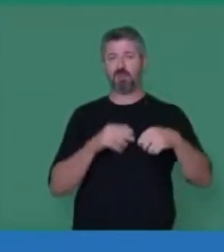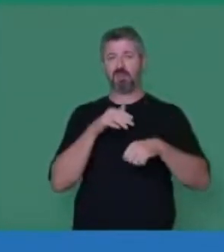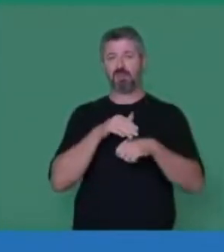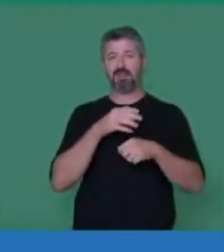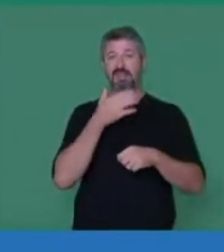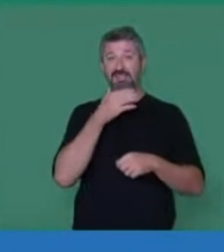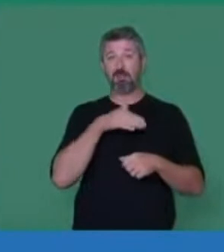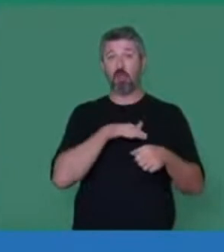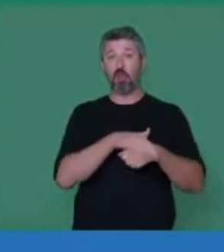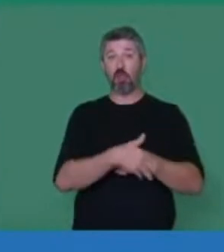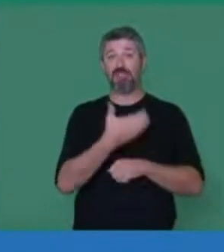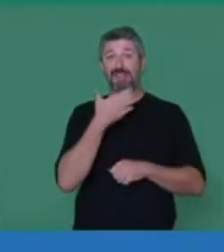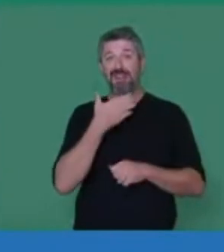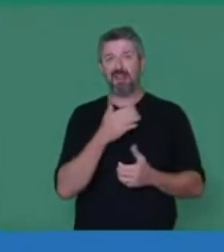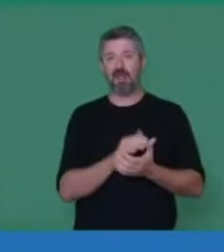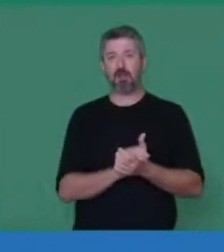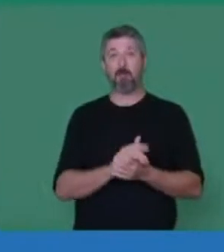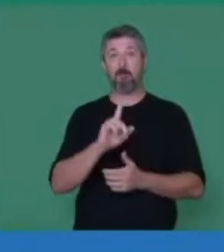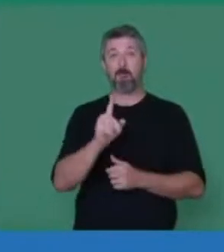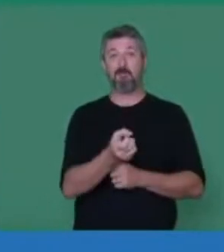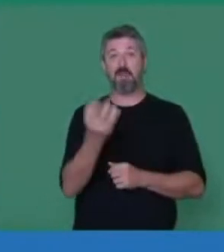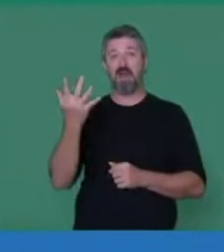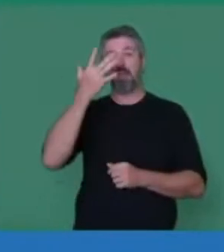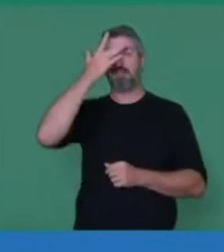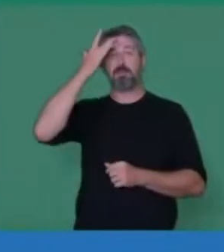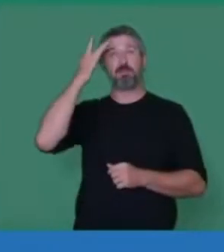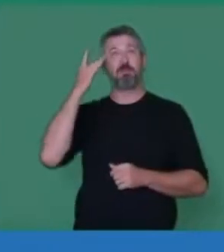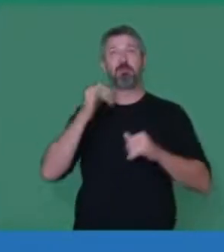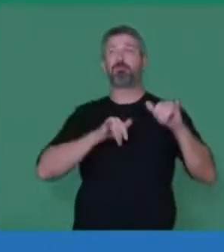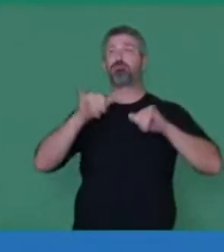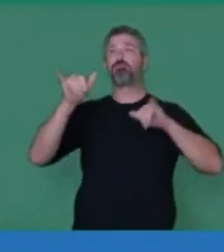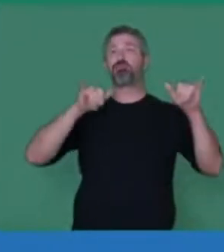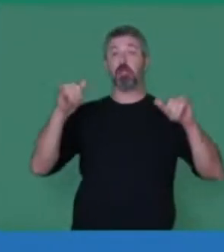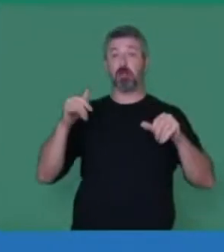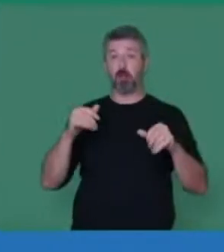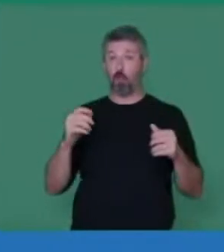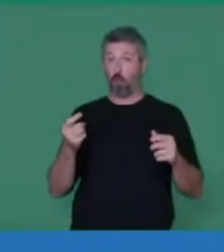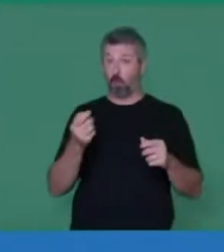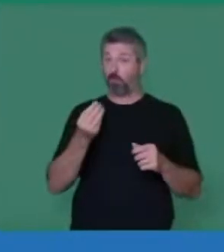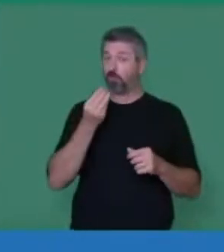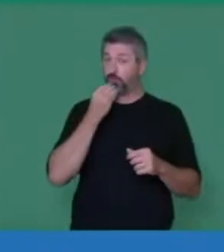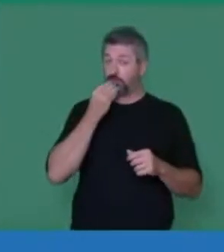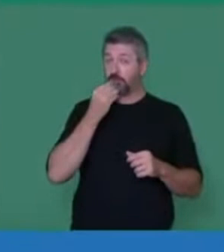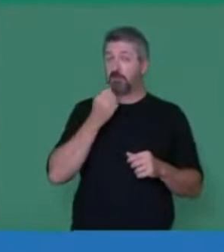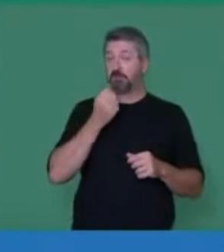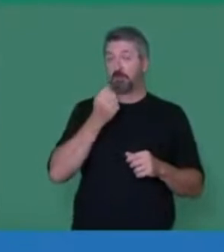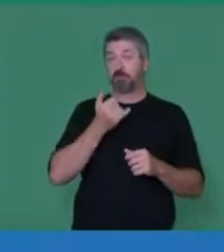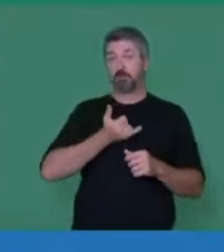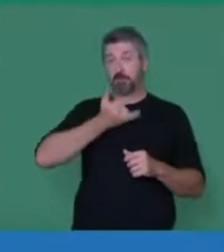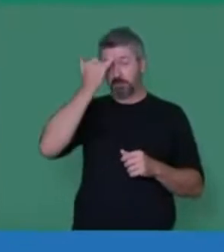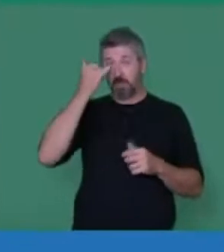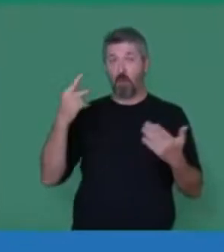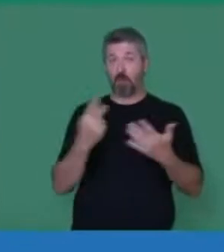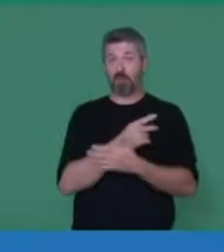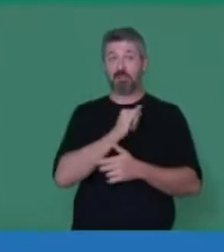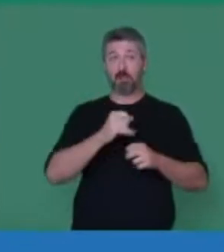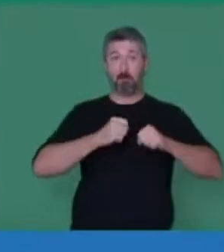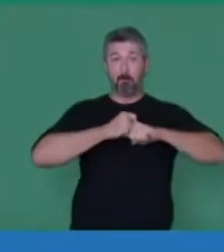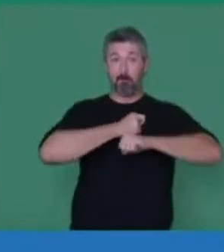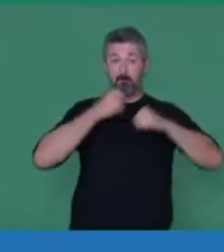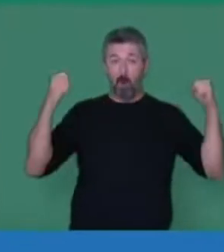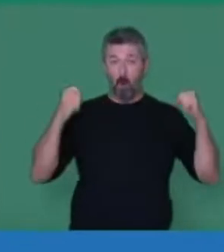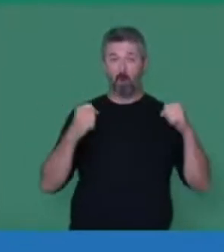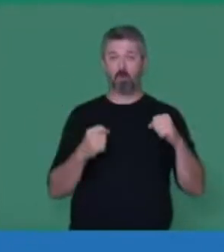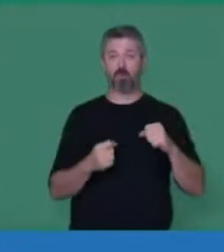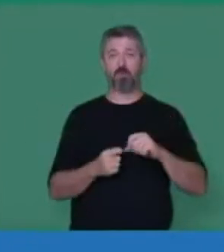Natal. Milhares de civis podiam ter sido mortos se aquilo tivesse acontecido. Agora,